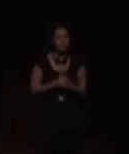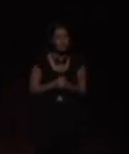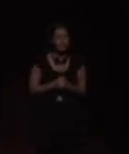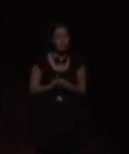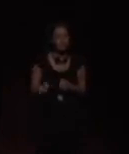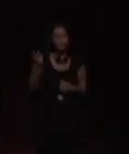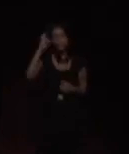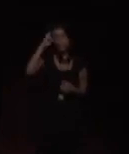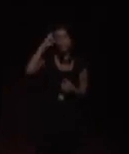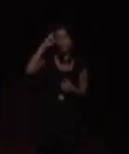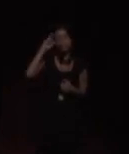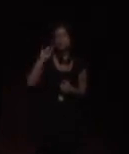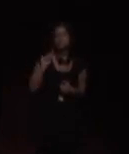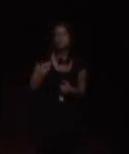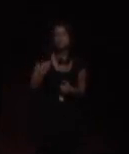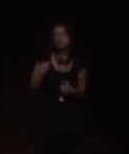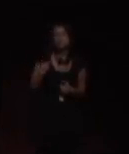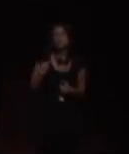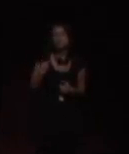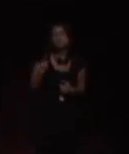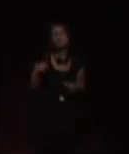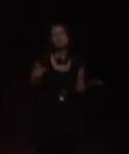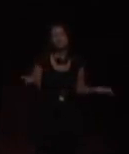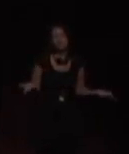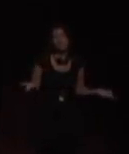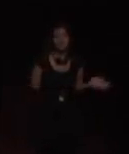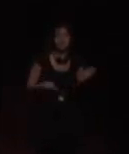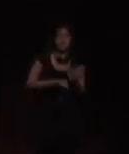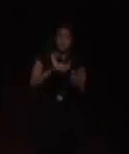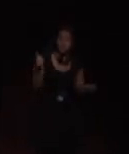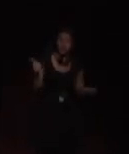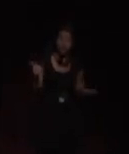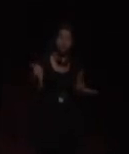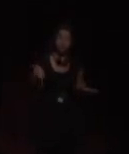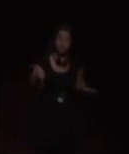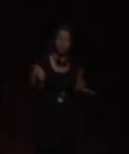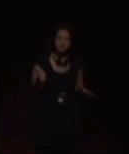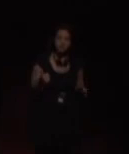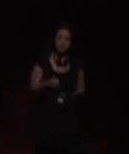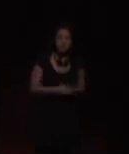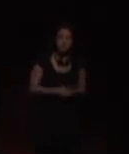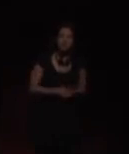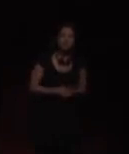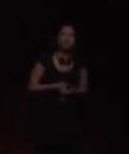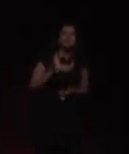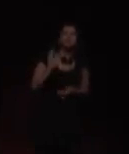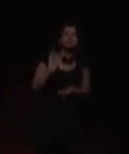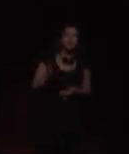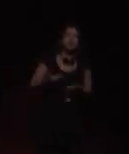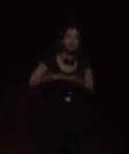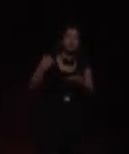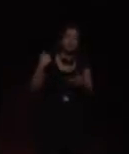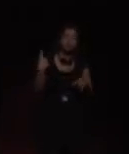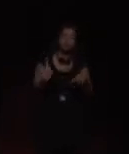cultura? Essa seria a primeira questão. A gente tinha feito nas discussões